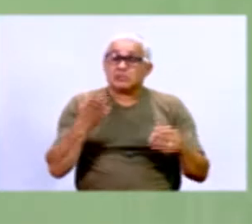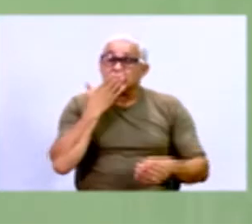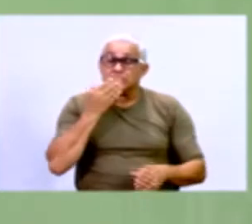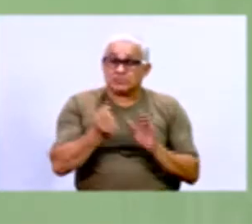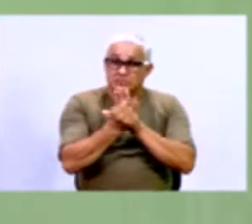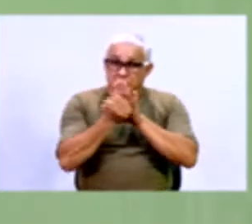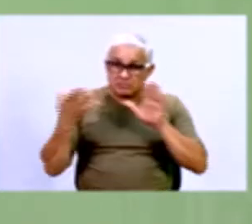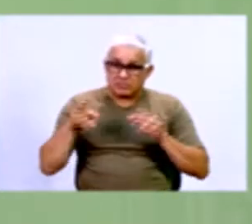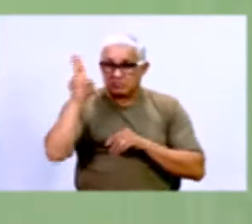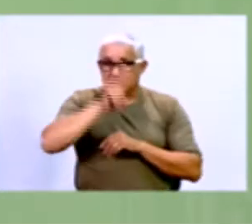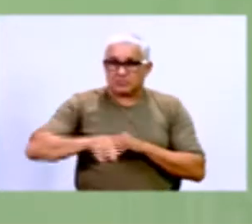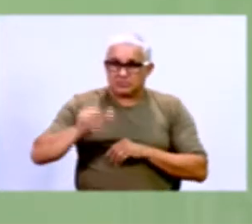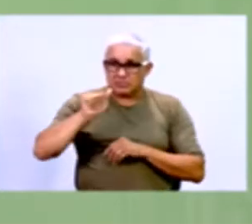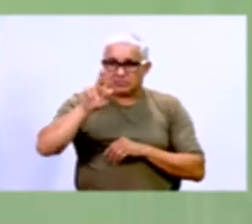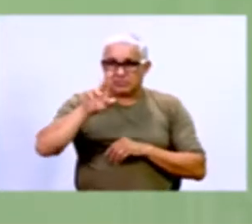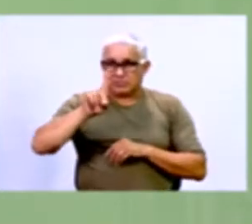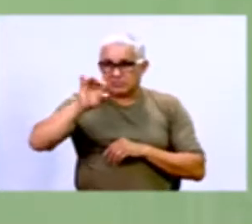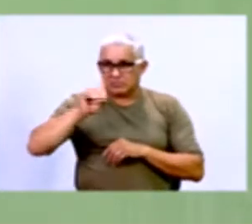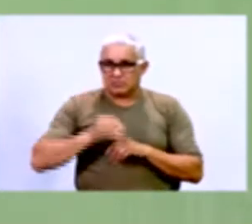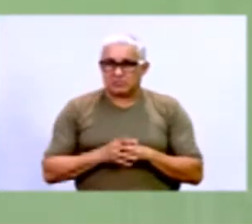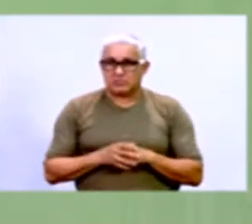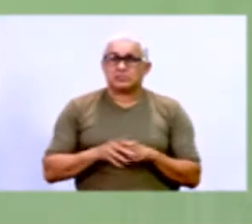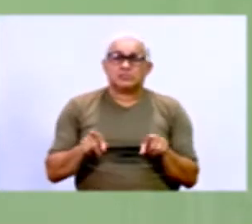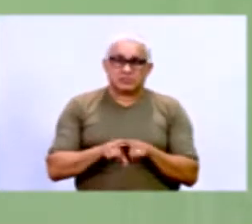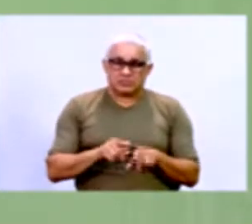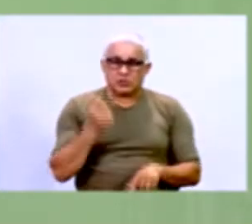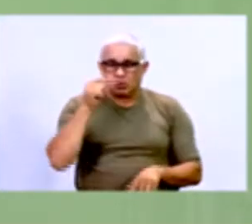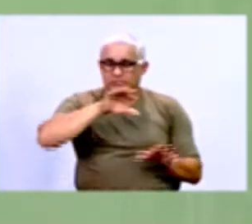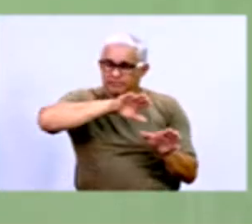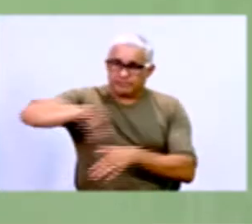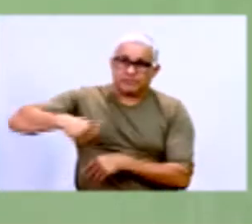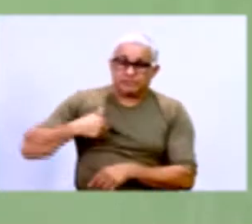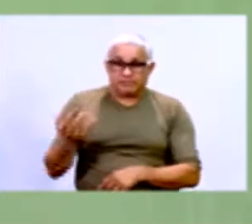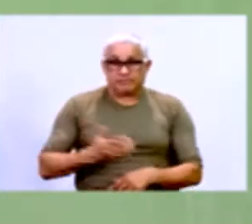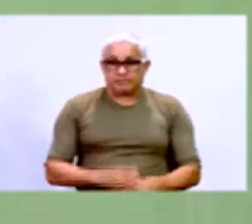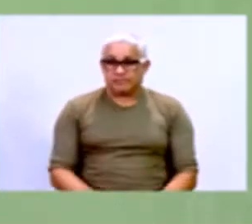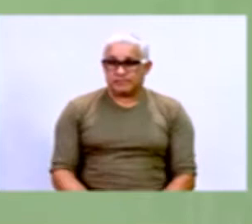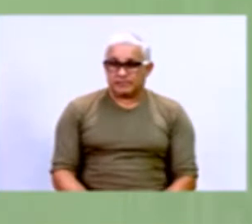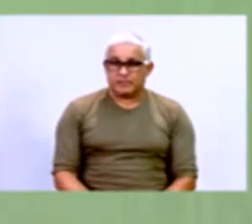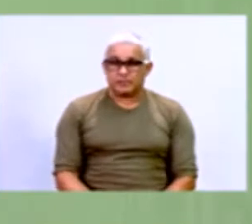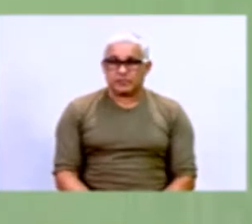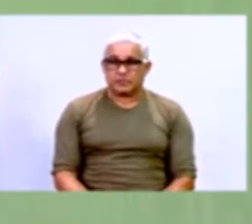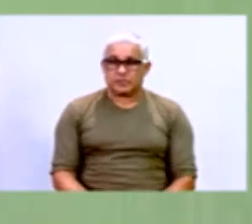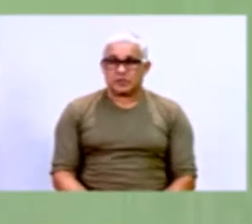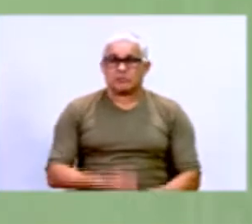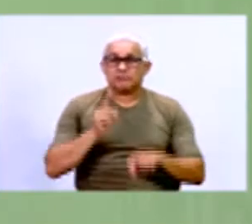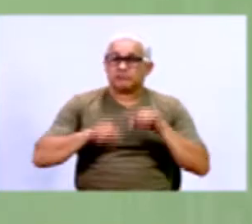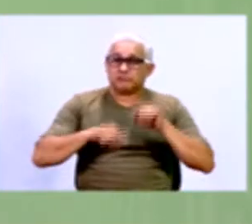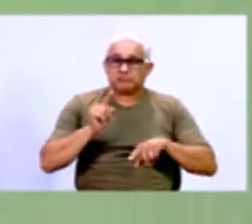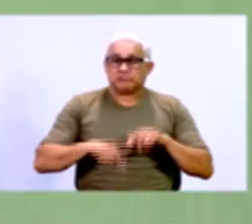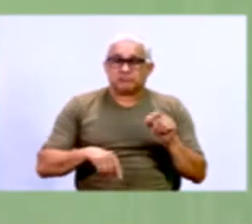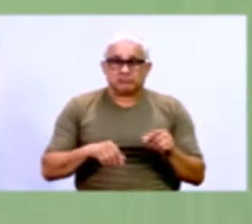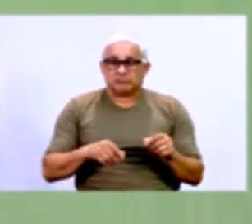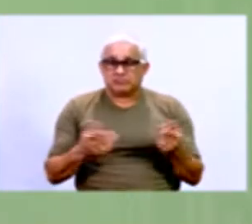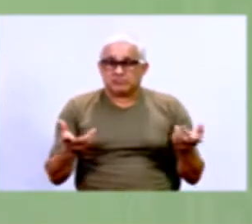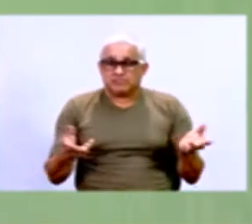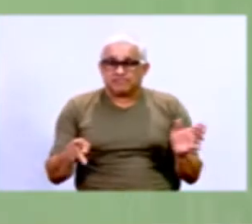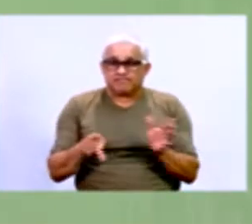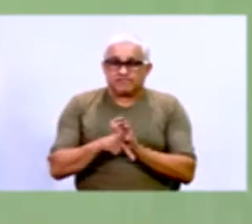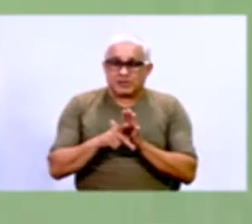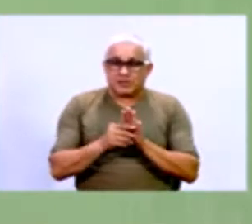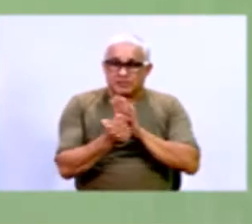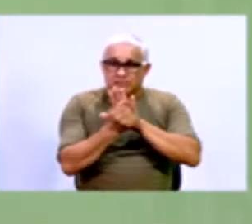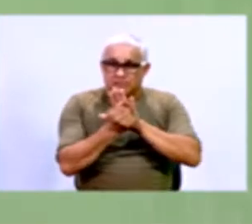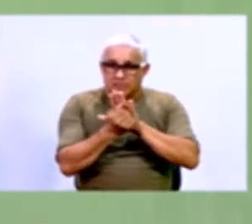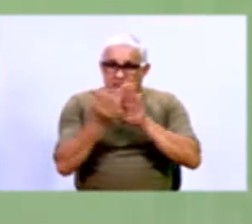de áudio. Outra situação aqui, olha, quando eu quiser chamar atenção em algum objeto em particular na aplicação.